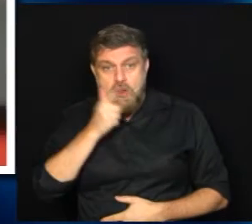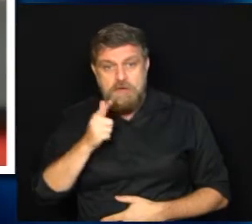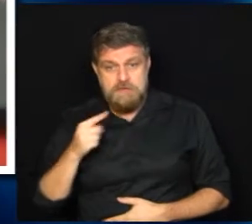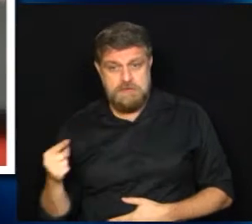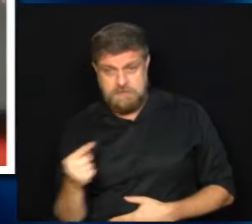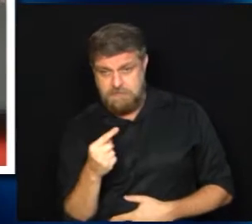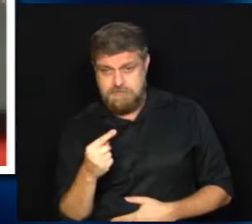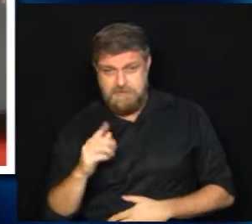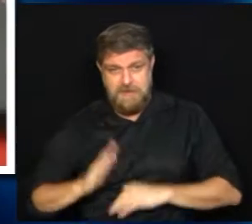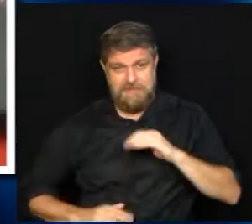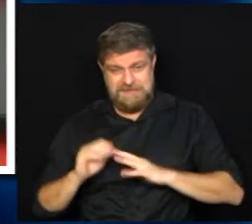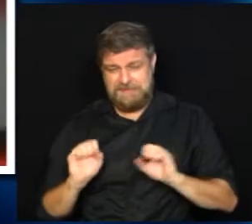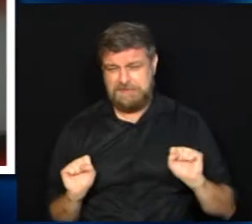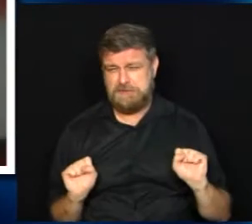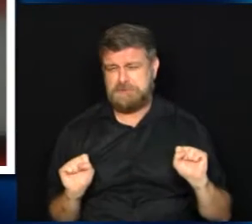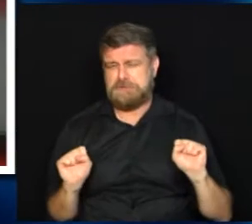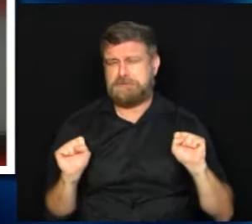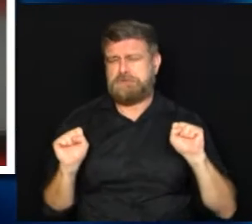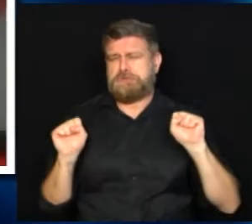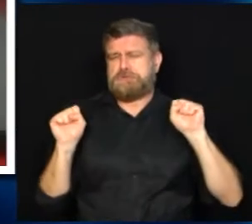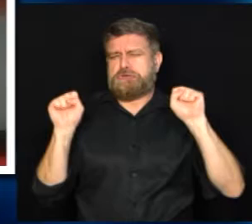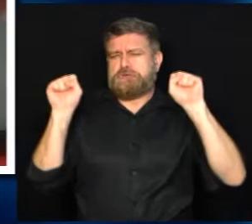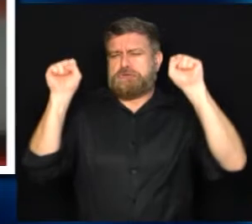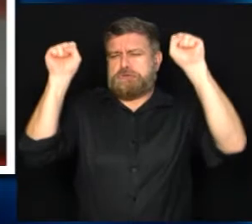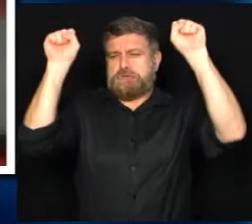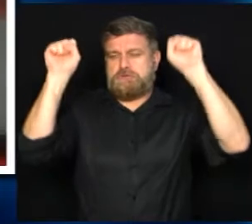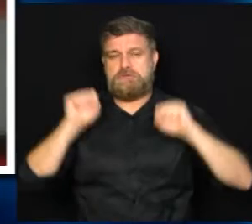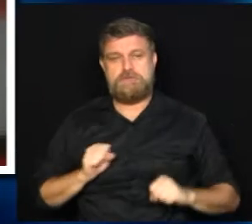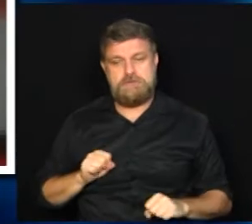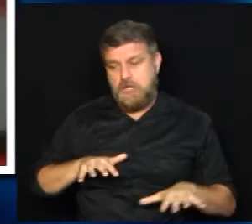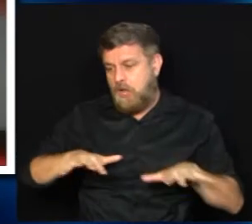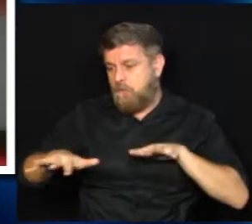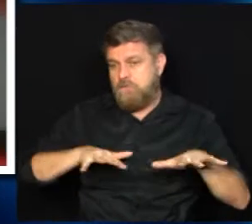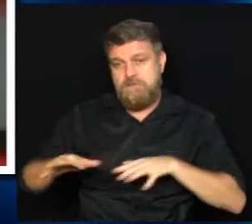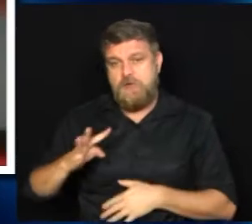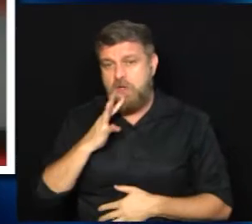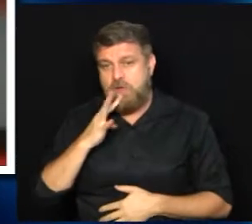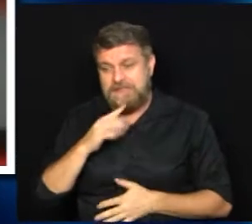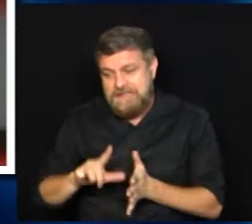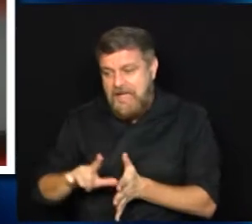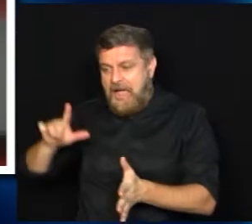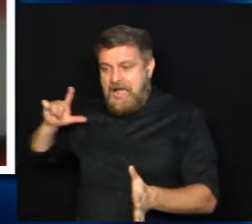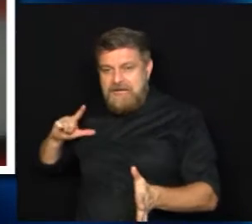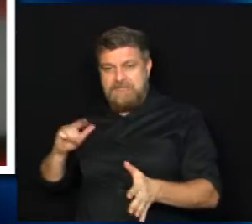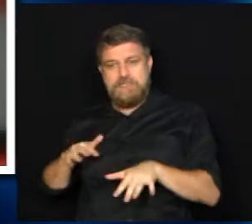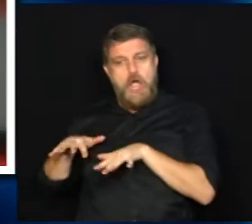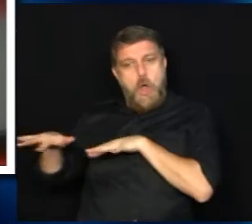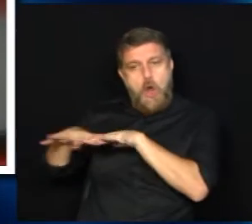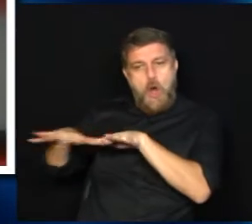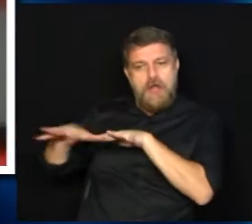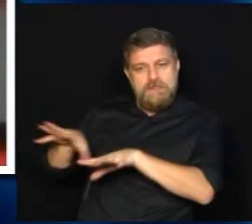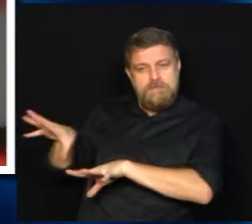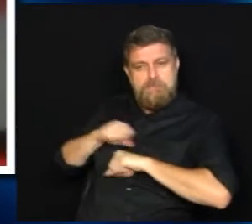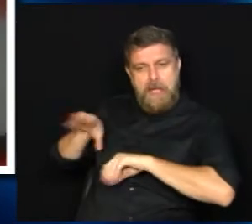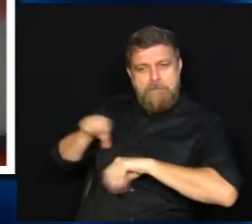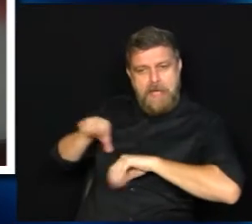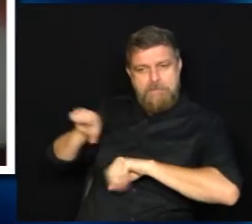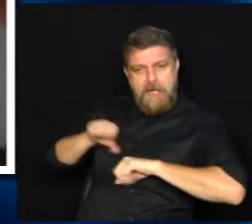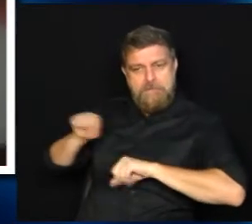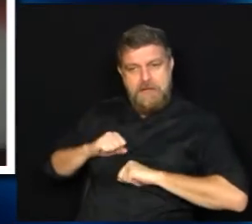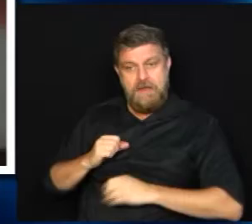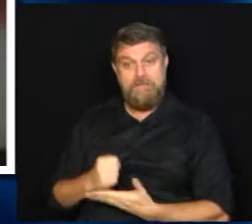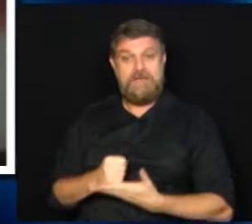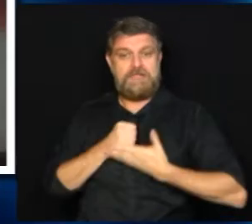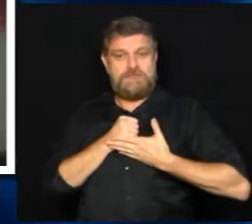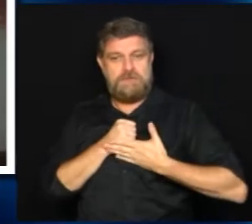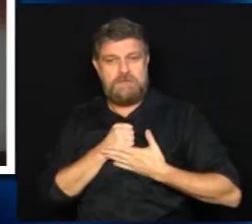de peso sabendo fazer todos os movimentos graças à ginástica, porque eu era bem coordenada. Então, me ajudou bastante.